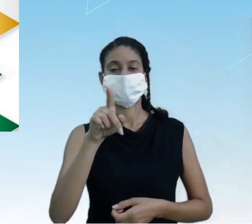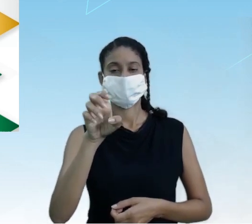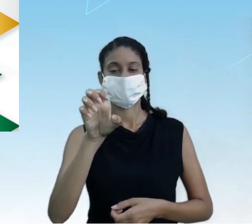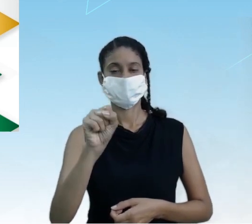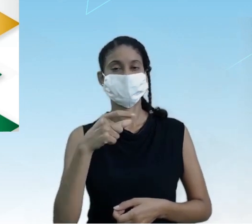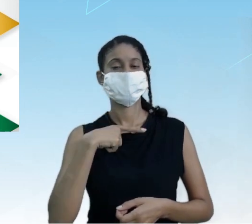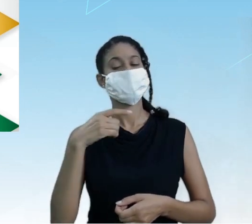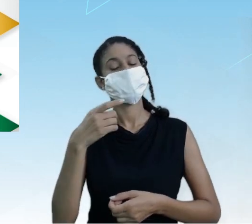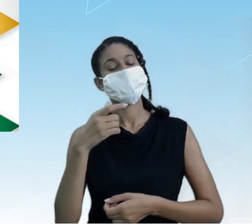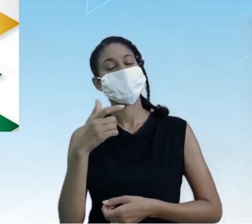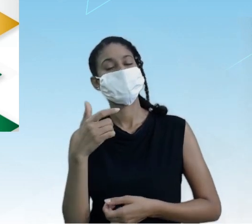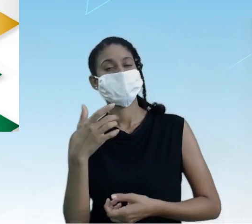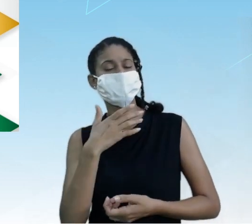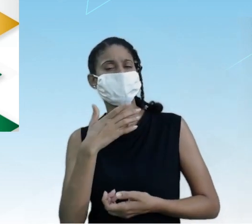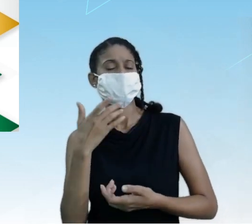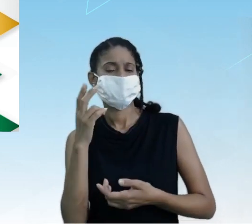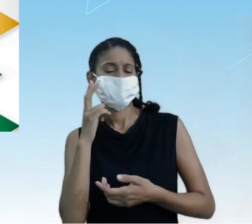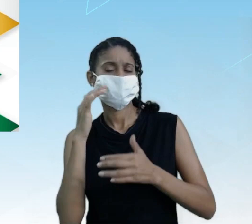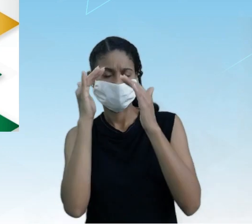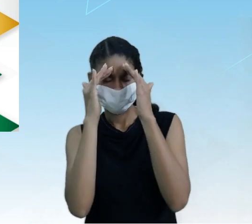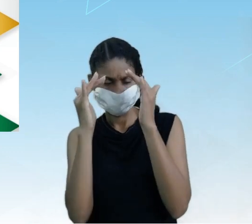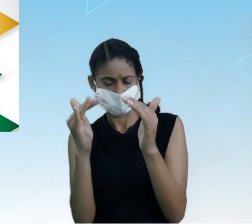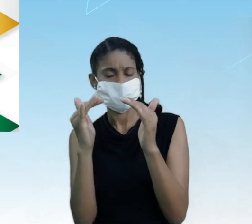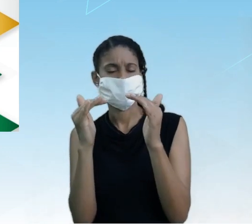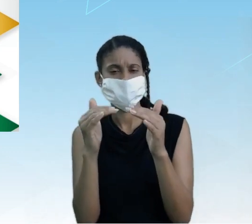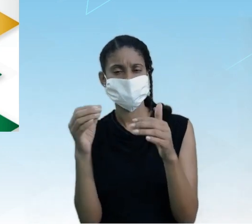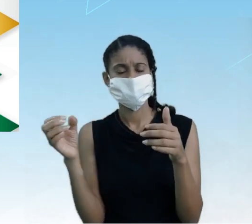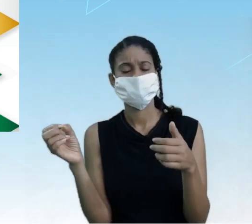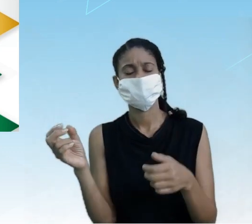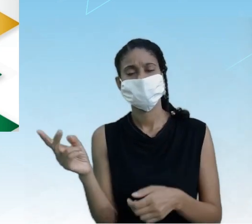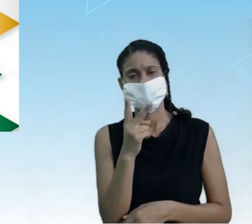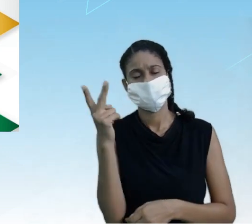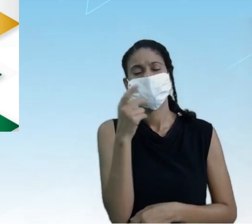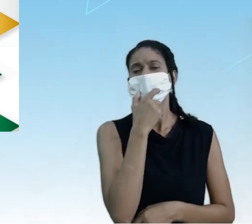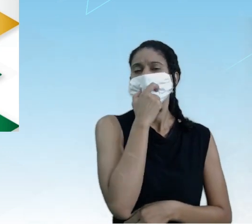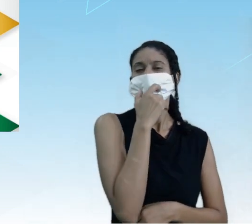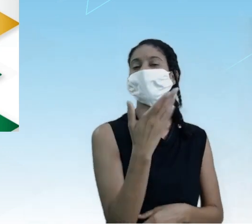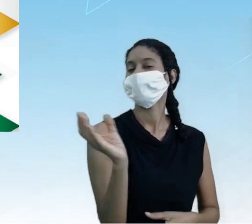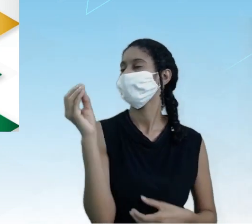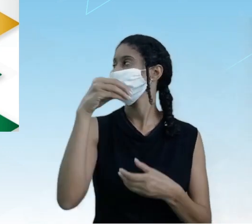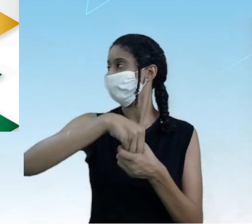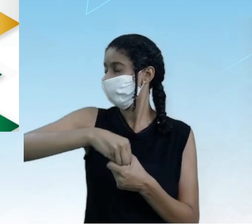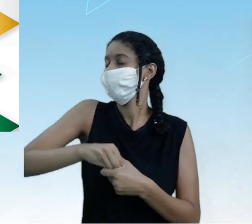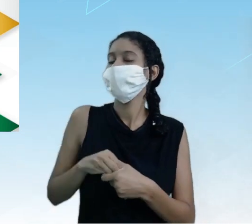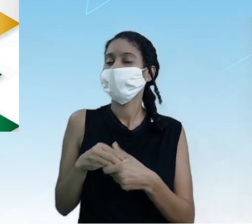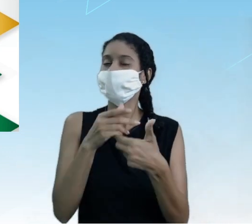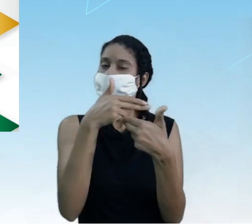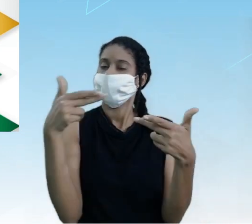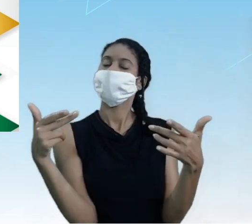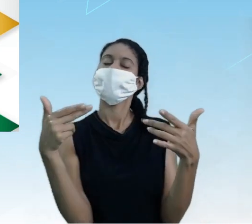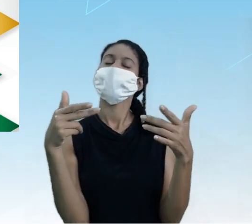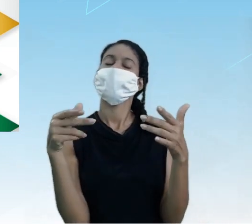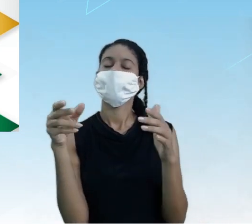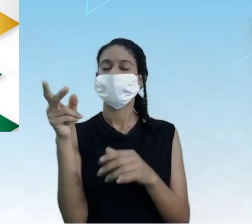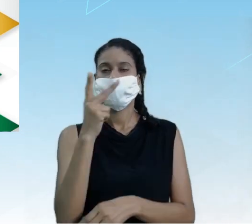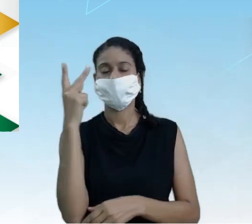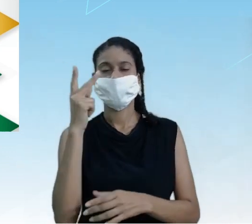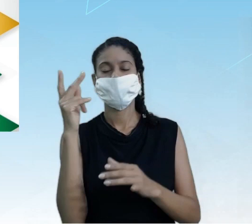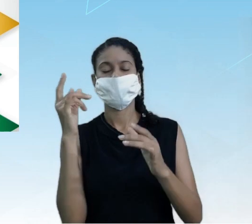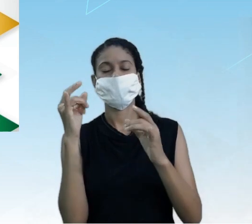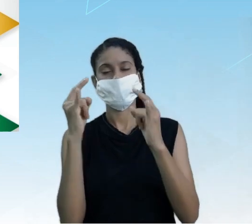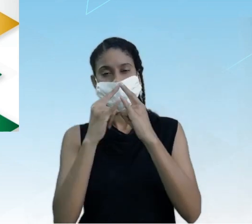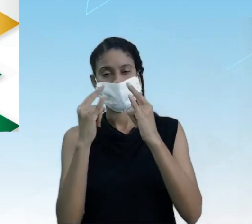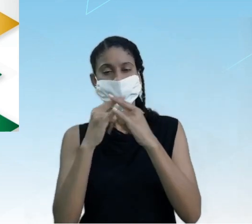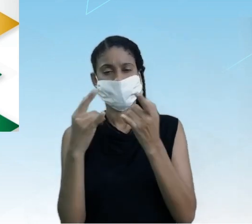ingleses. Beside os values and institutions, né? Dentro aí dos valores e instituições. And they show in